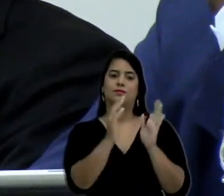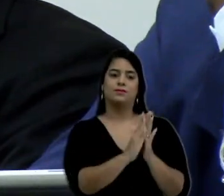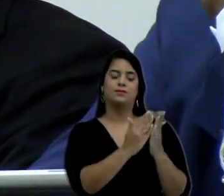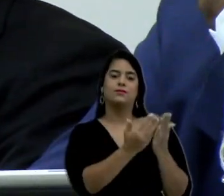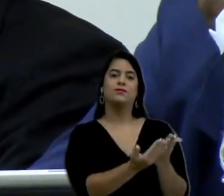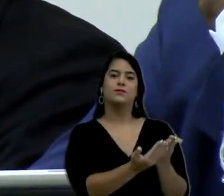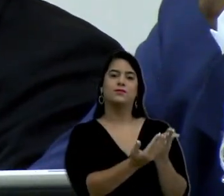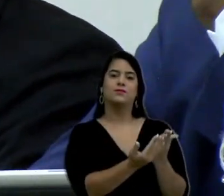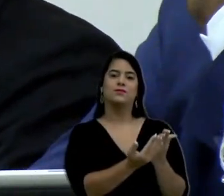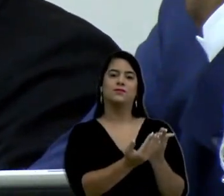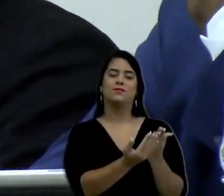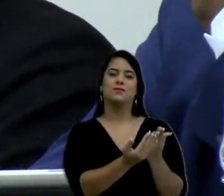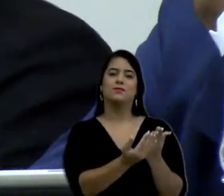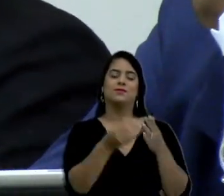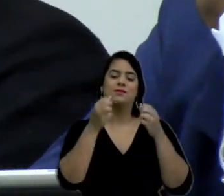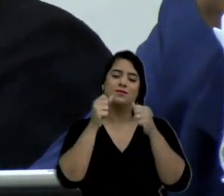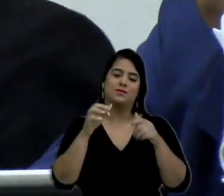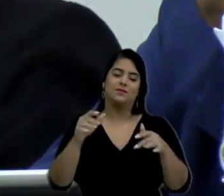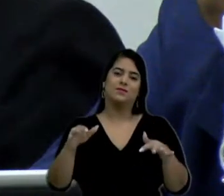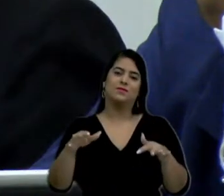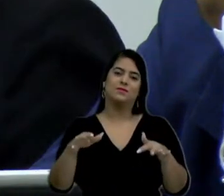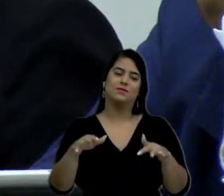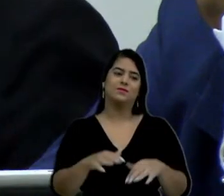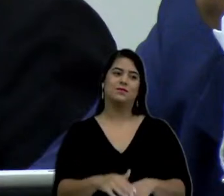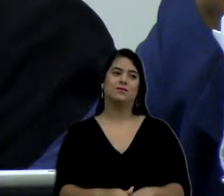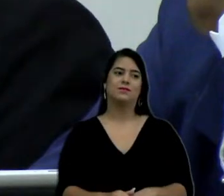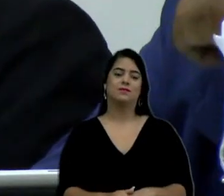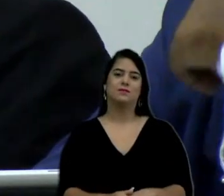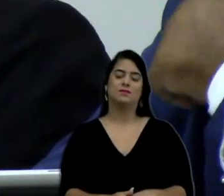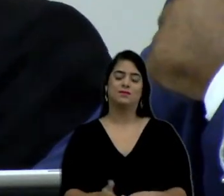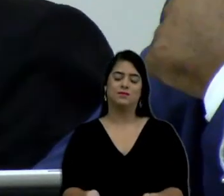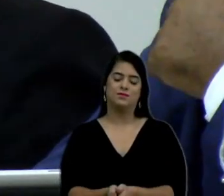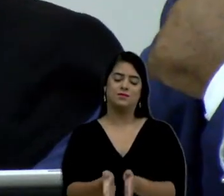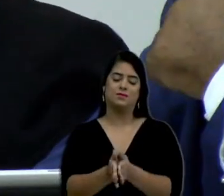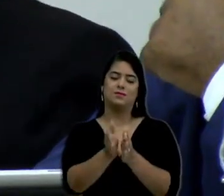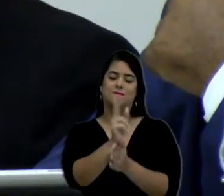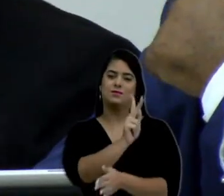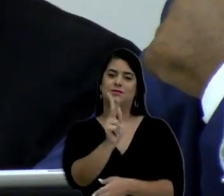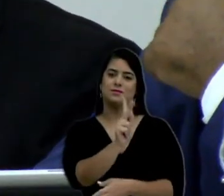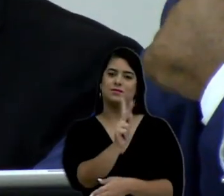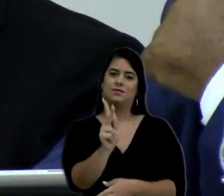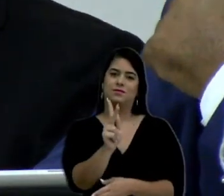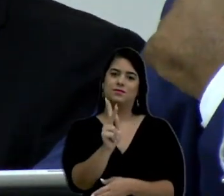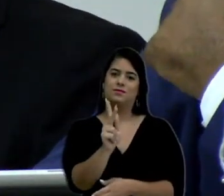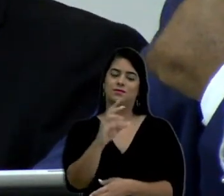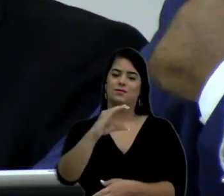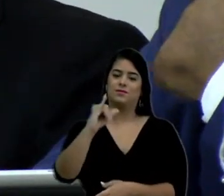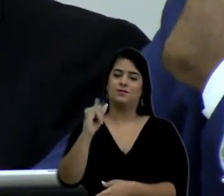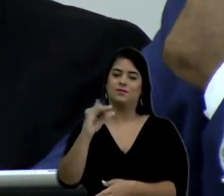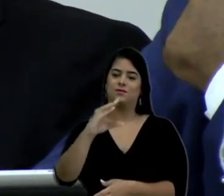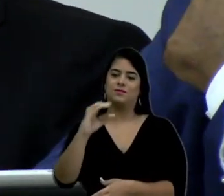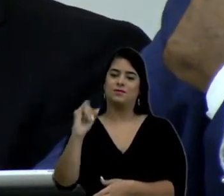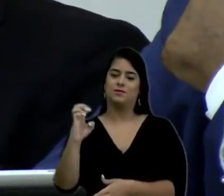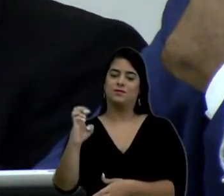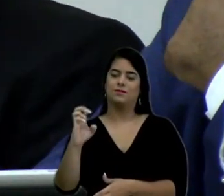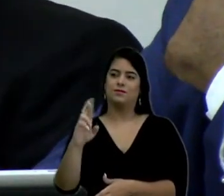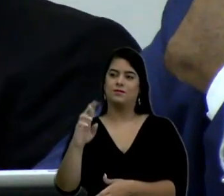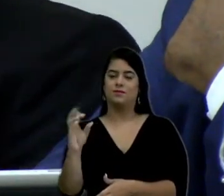desses livro desses artistas Então parabéns ao professor Cícero a